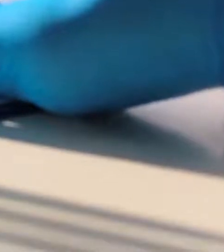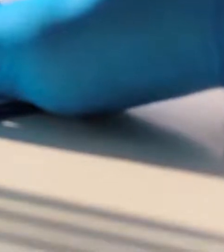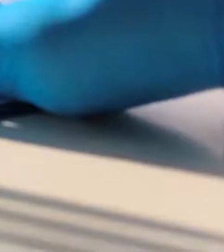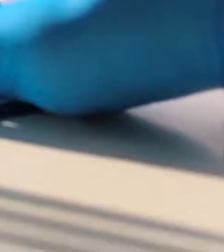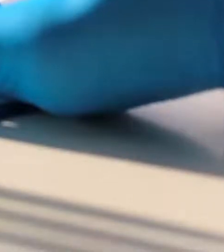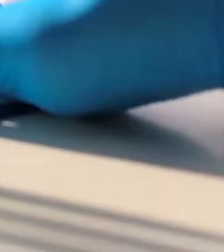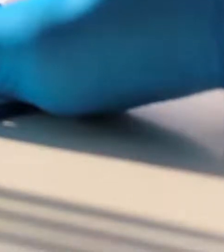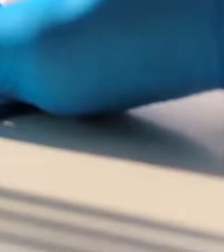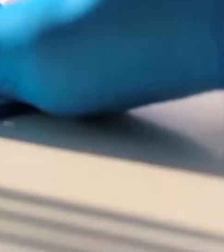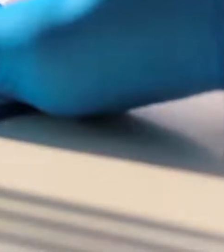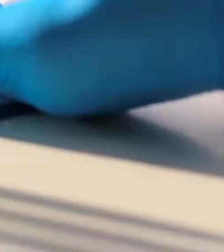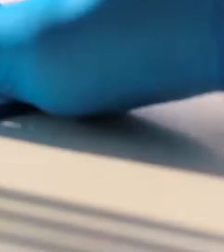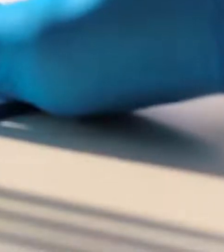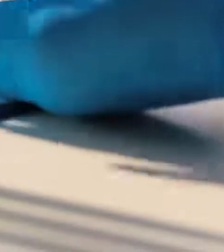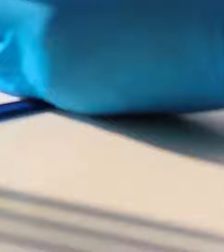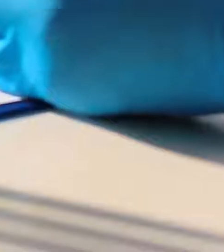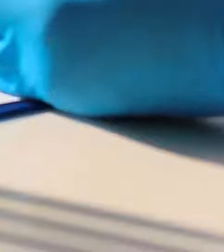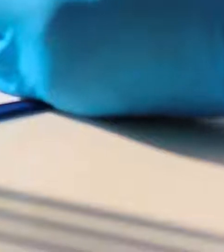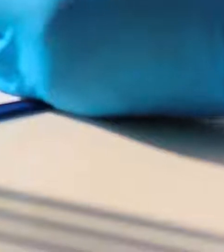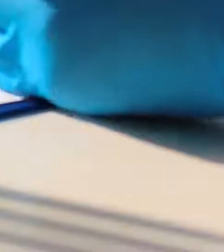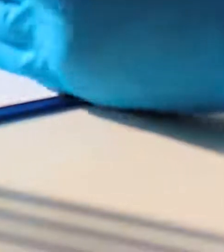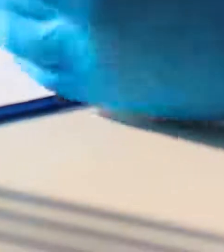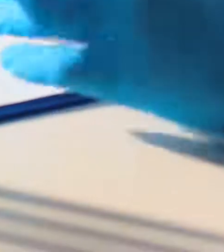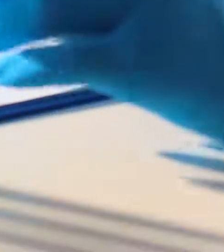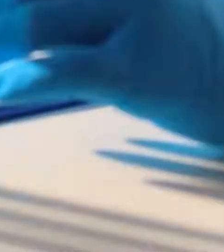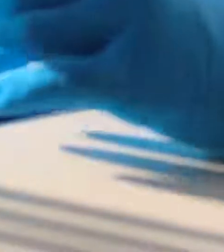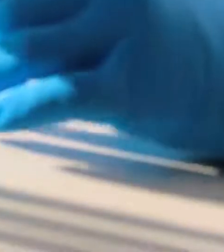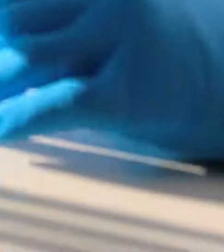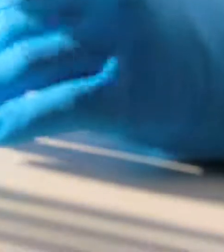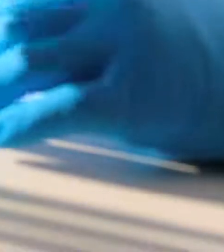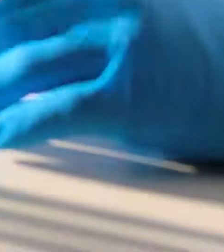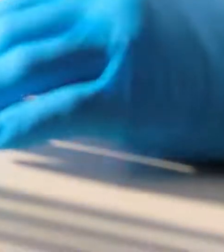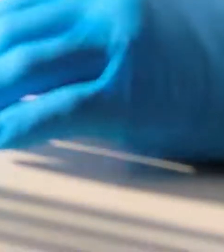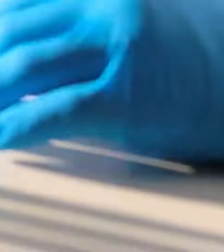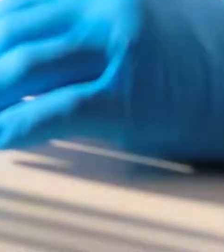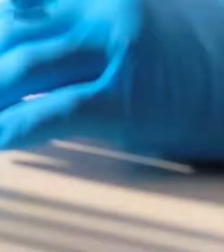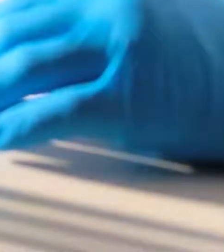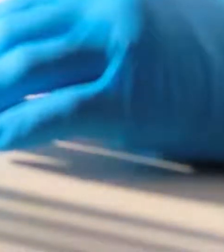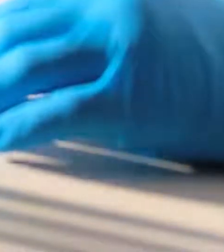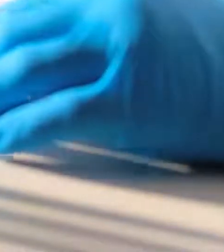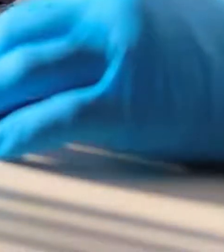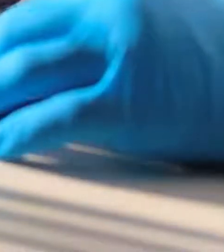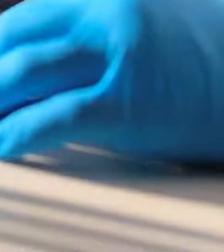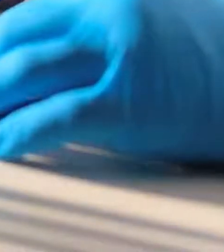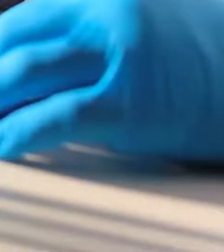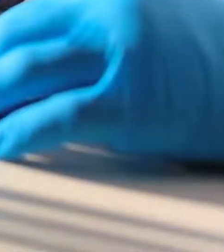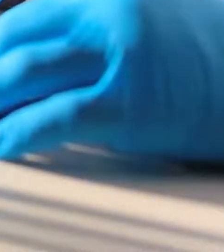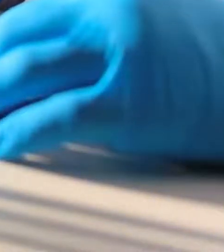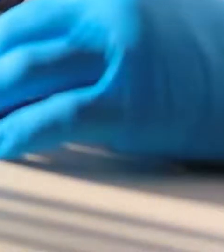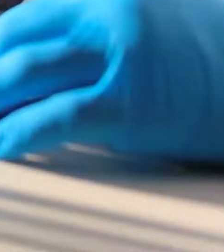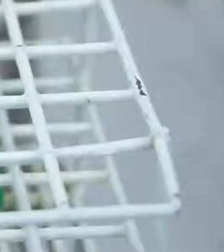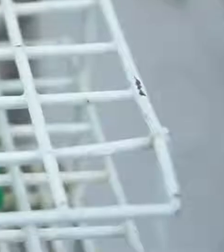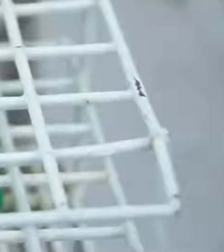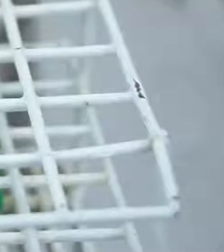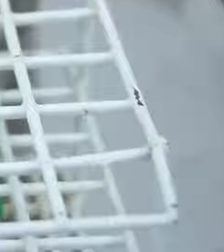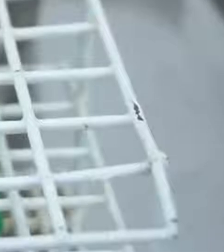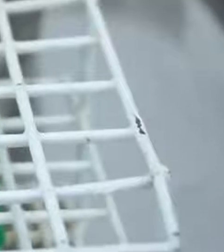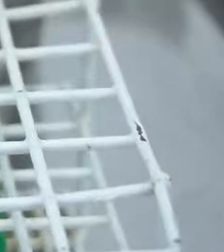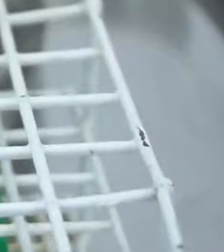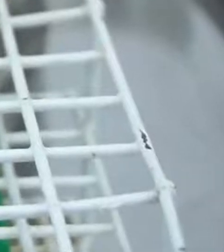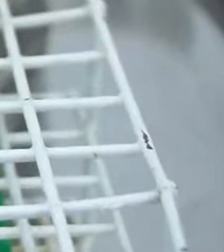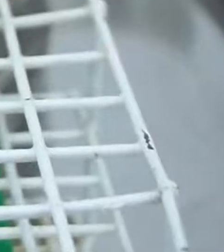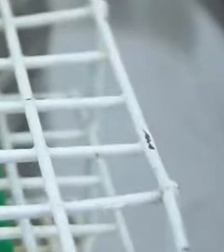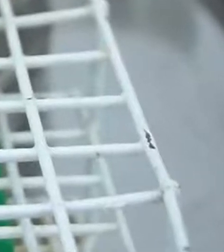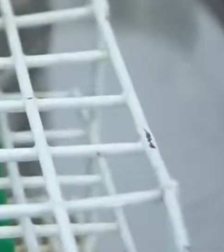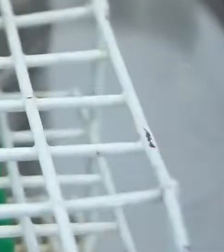processo pelo qual um doador tem seu sangue coletado para armazenamento em um banco de sangue ou hemocentro para o uso